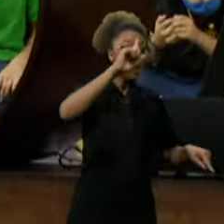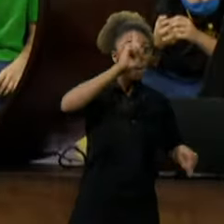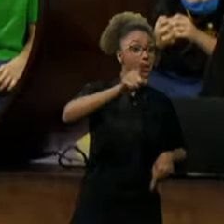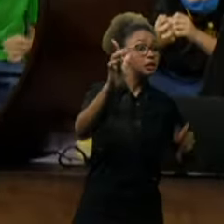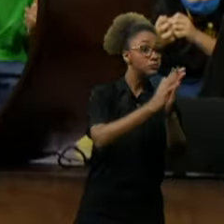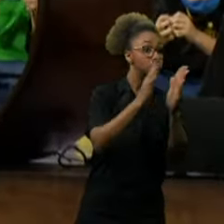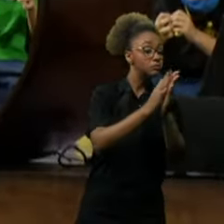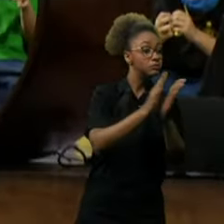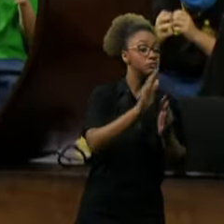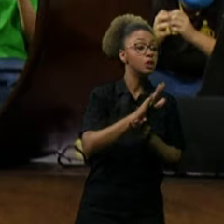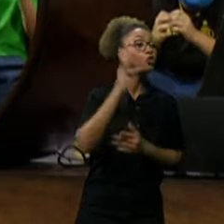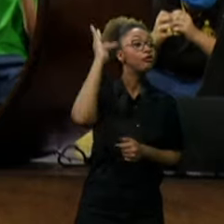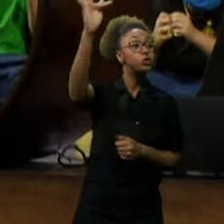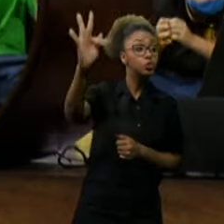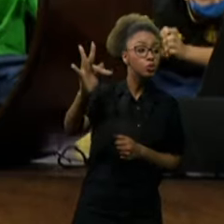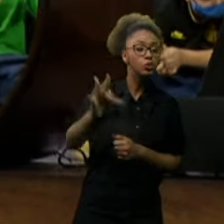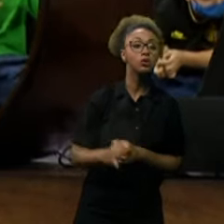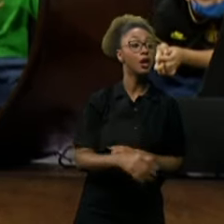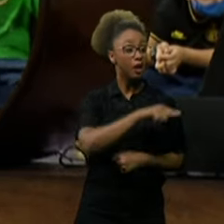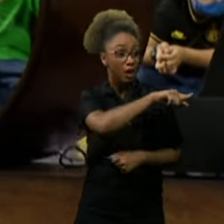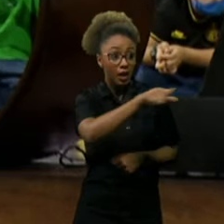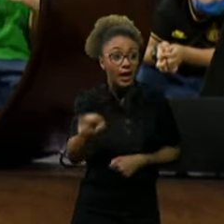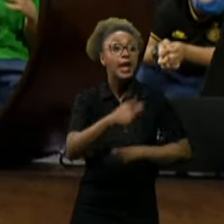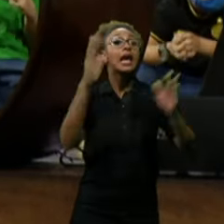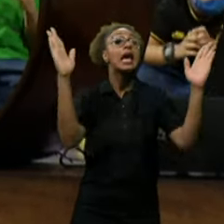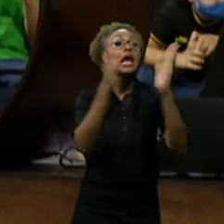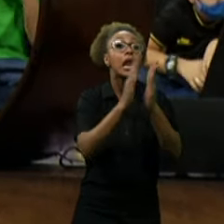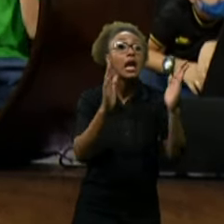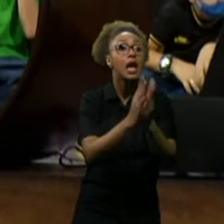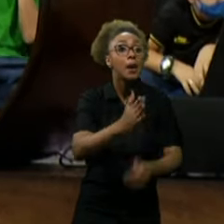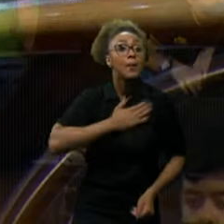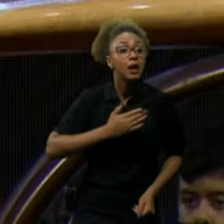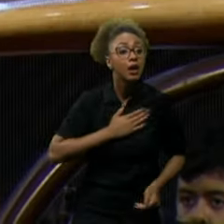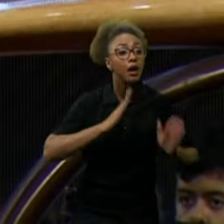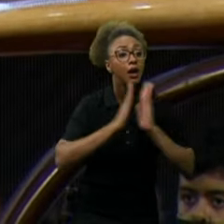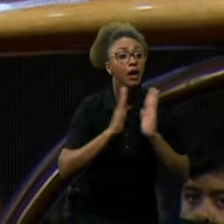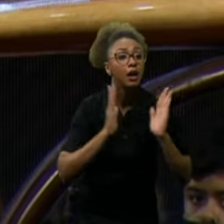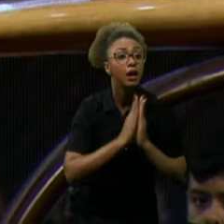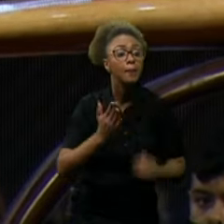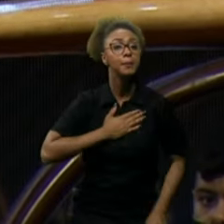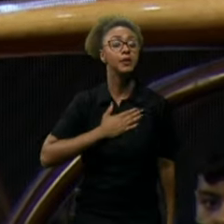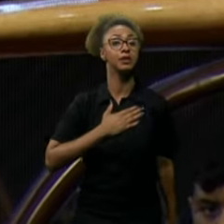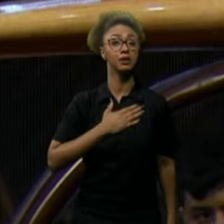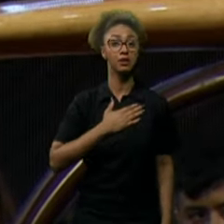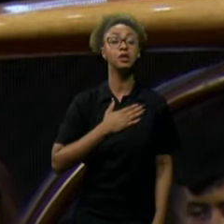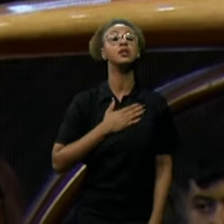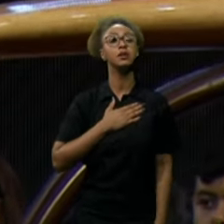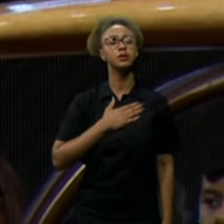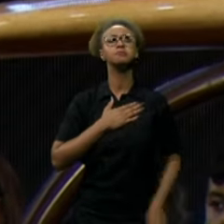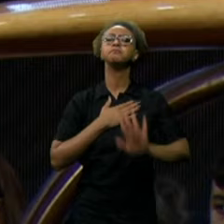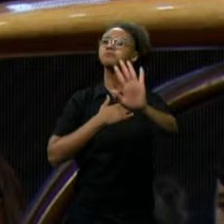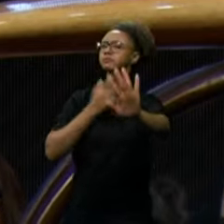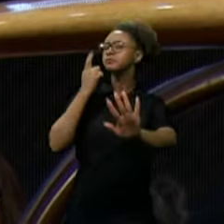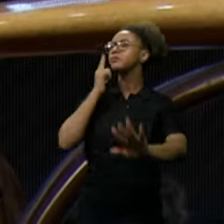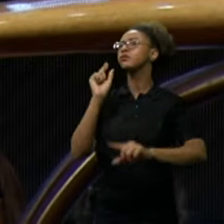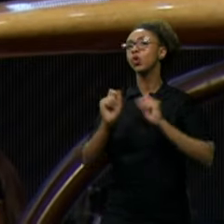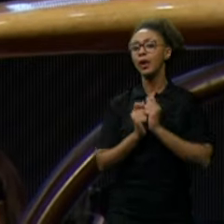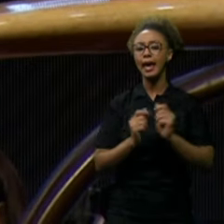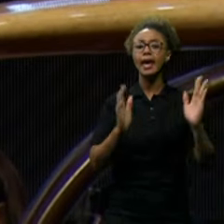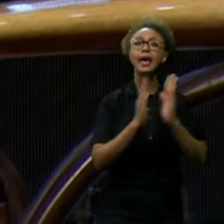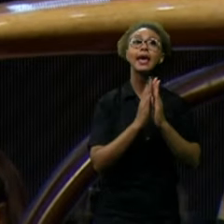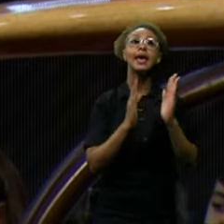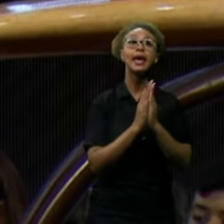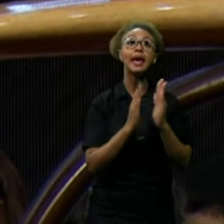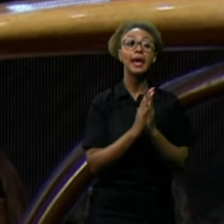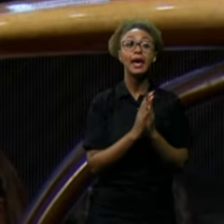falando acerca do Futuro Ele disse que a Jeremias clama me e e agora veja o clima minha